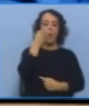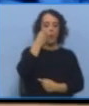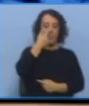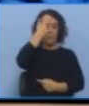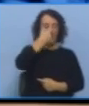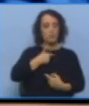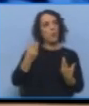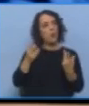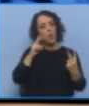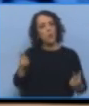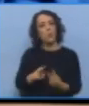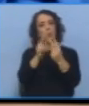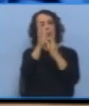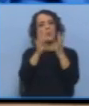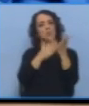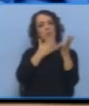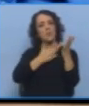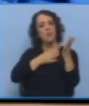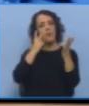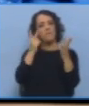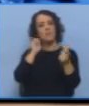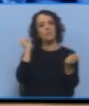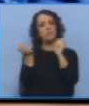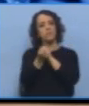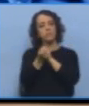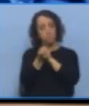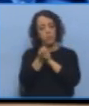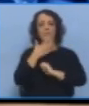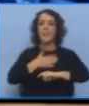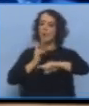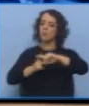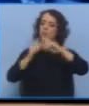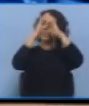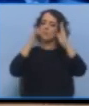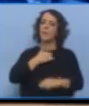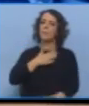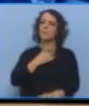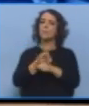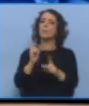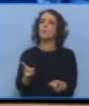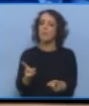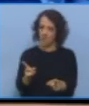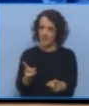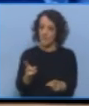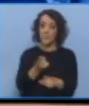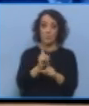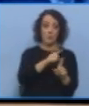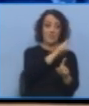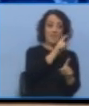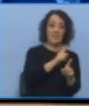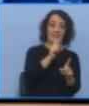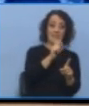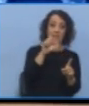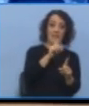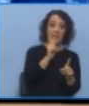transforma a minha vida? E de que forma é que isso se torna real na minha própria empresa? Porque, à parte do convite que foi feito por Zaqueu a Cristo,